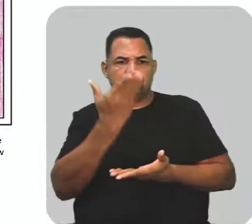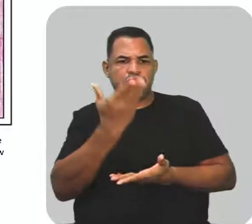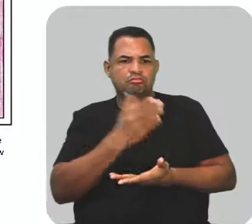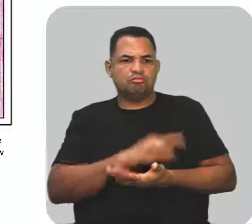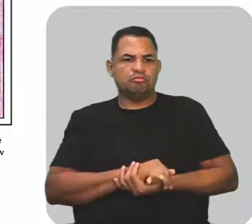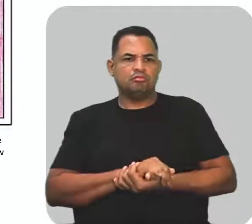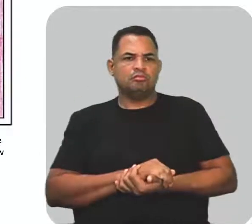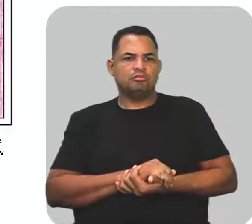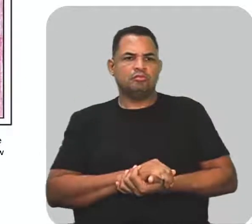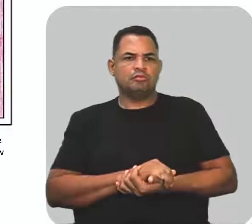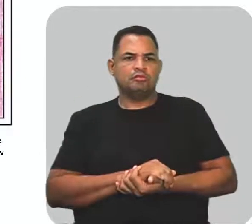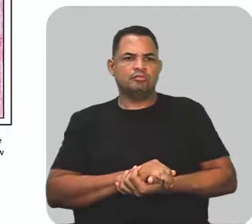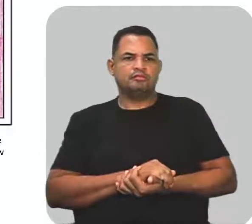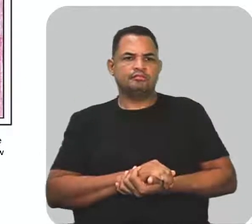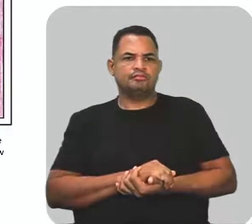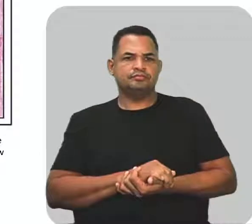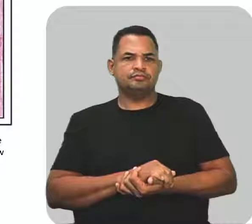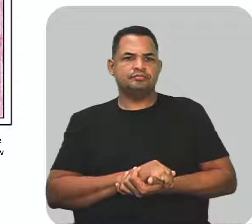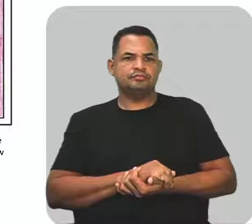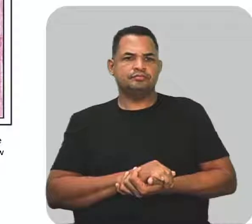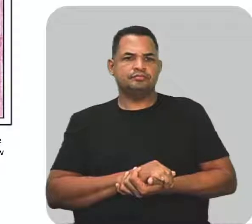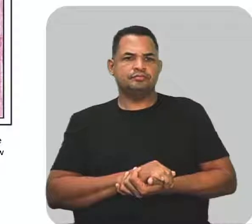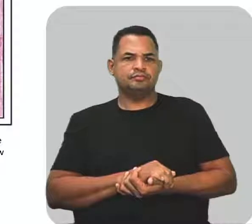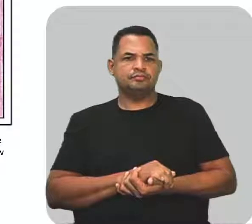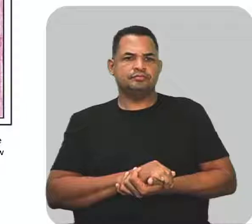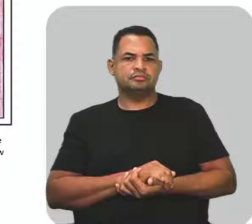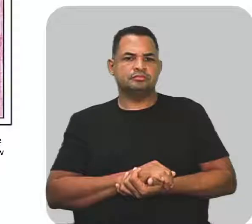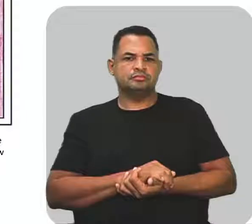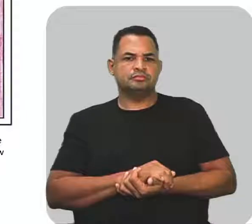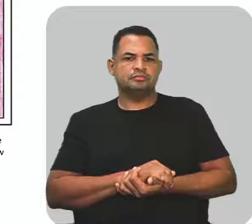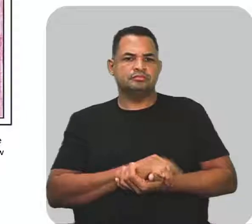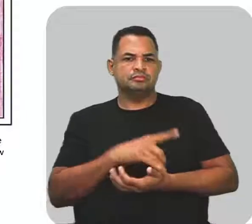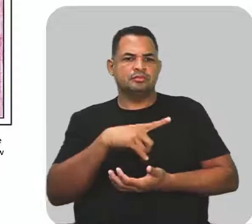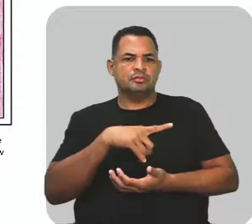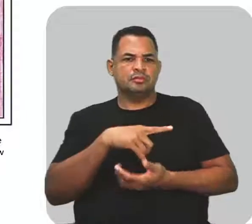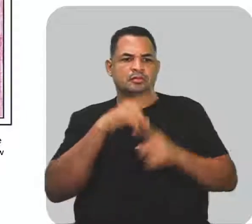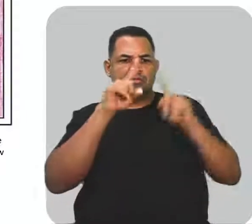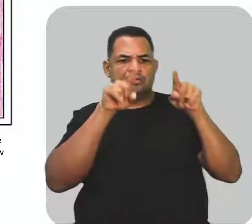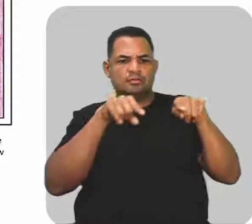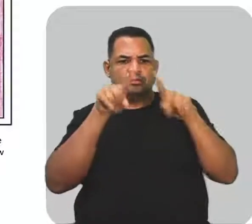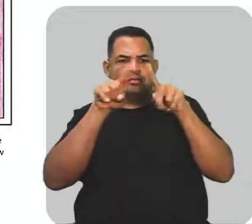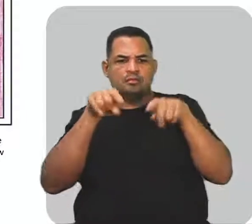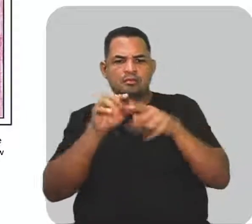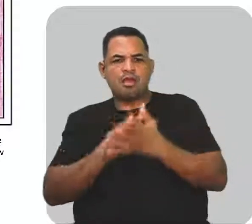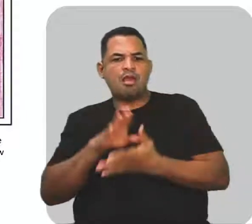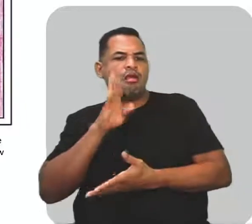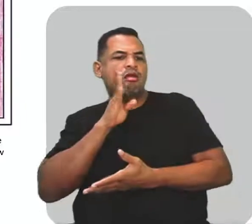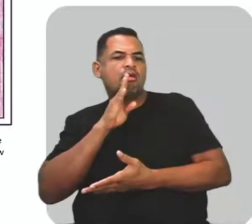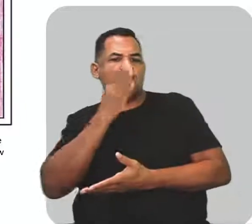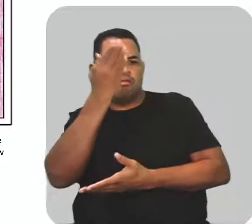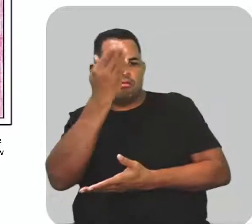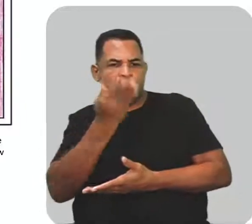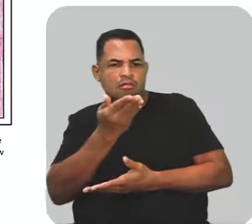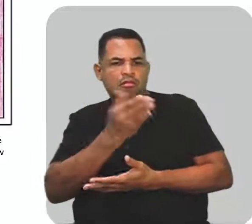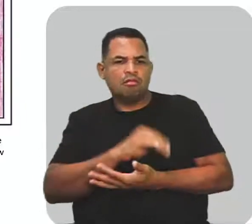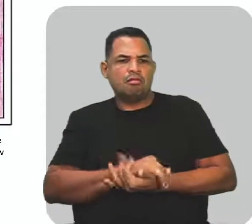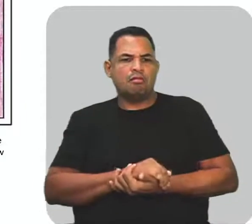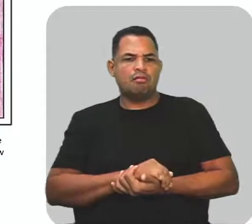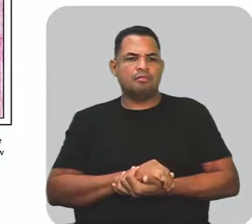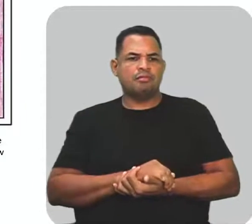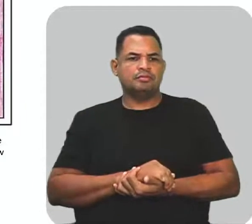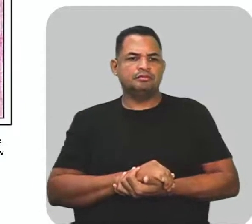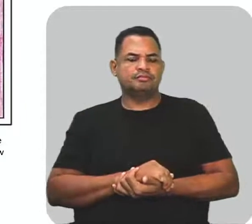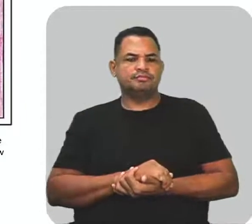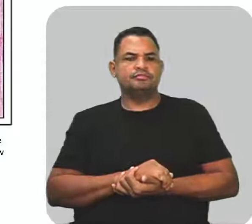gênero textual uma tirinha, tá? E aí nós temos 3 quadros bem bacanas e eu gostaria que você aí